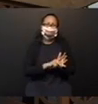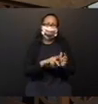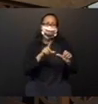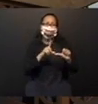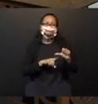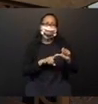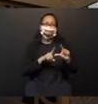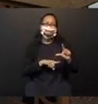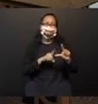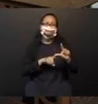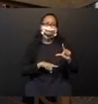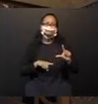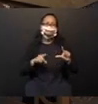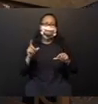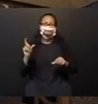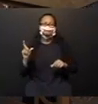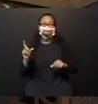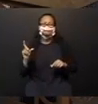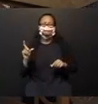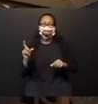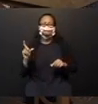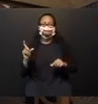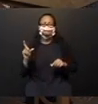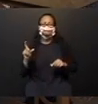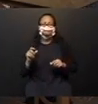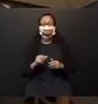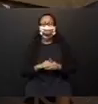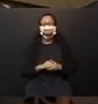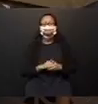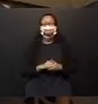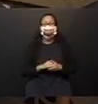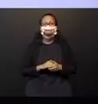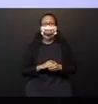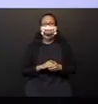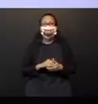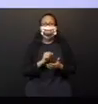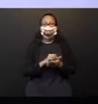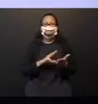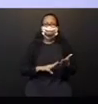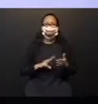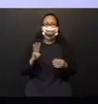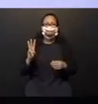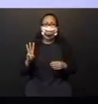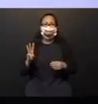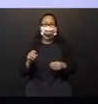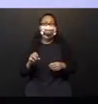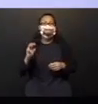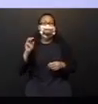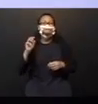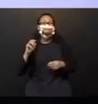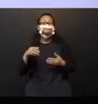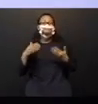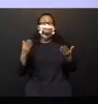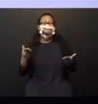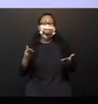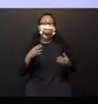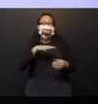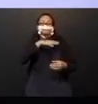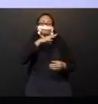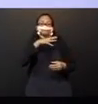tá bom? No terceiro, quais são os 3 animais de que você mais